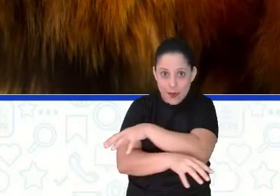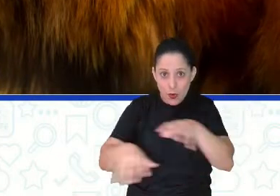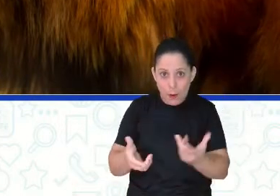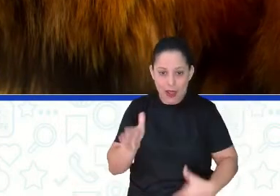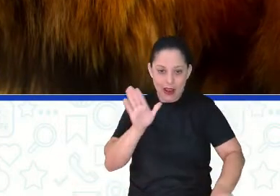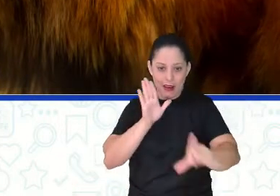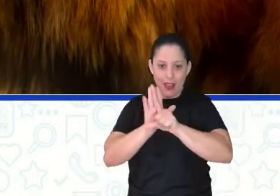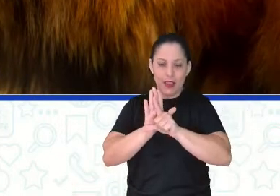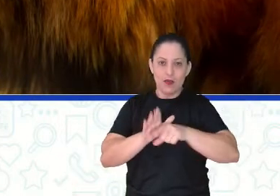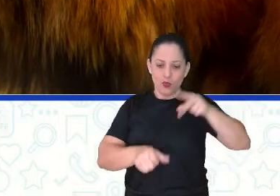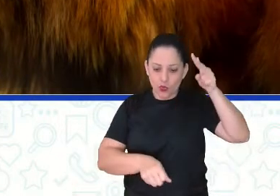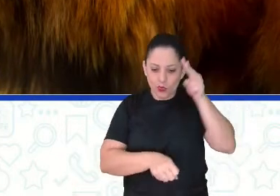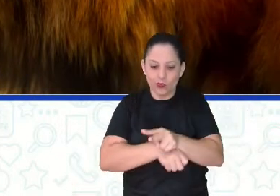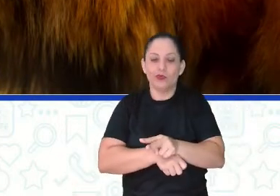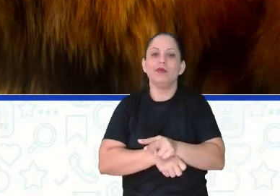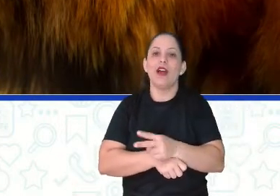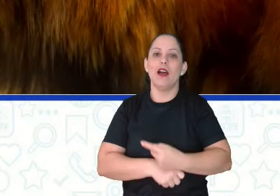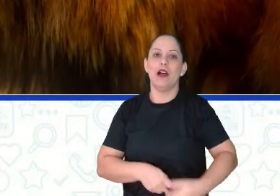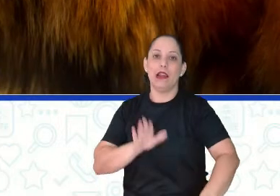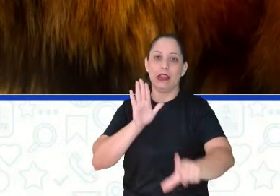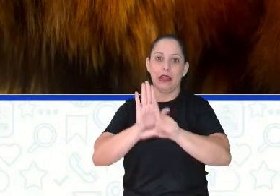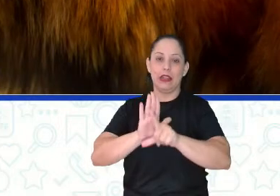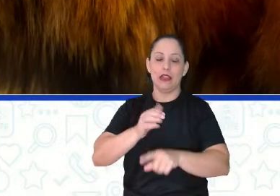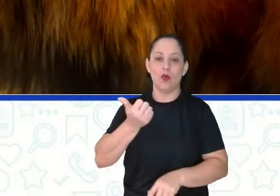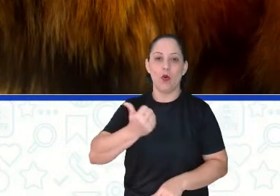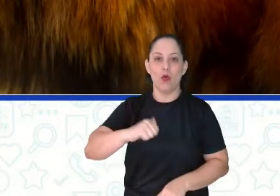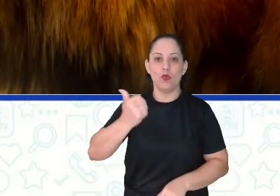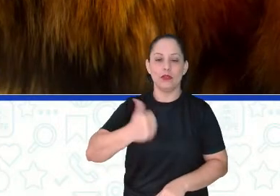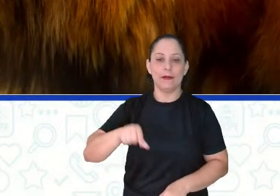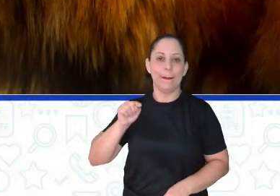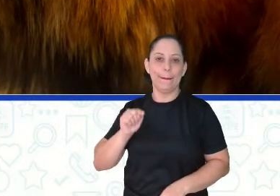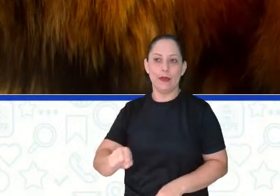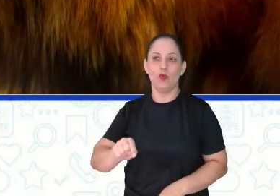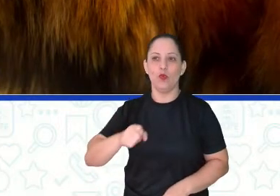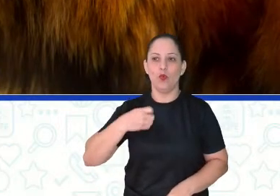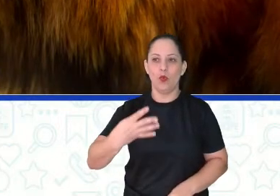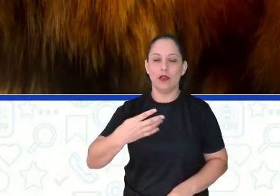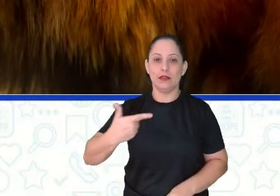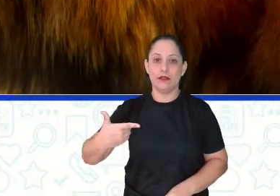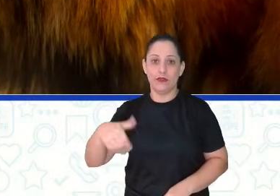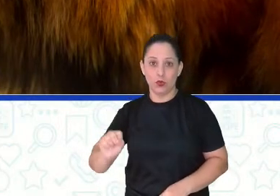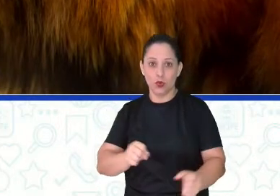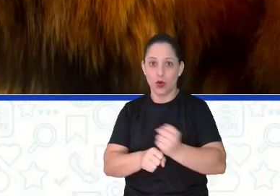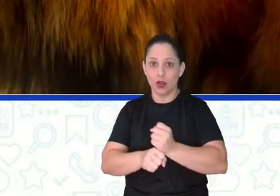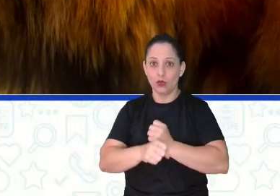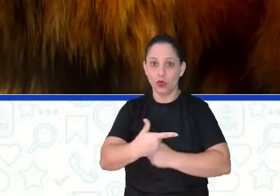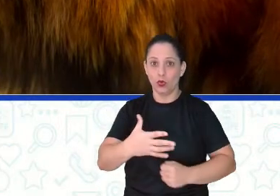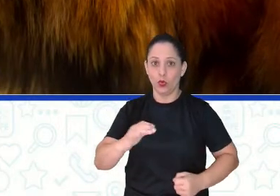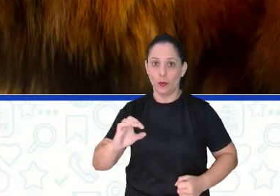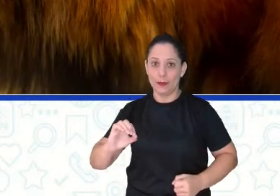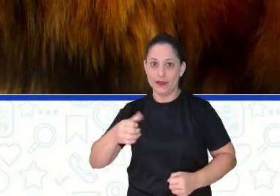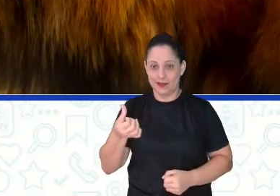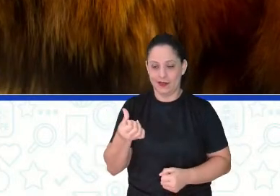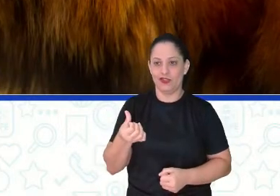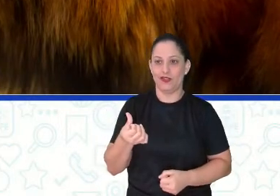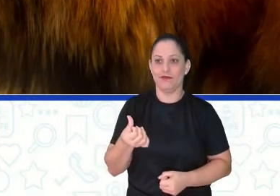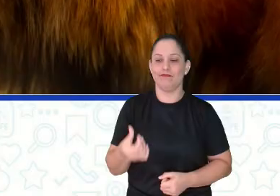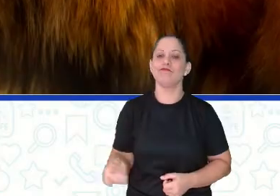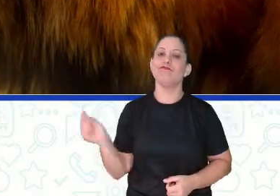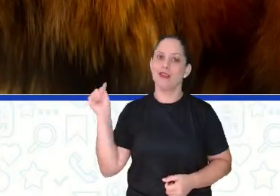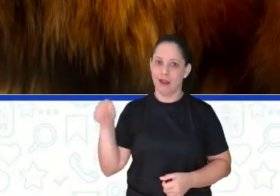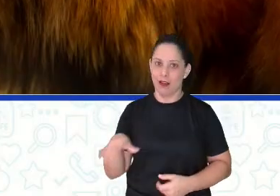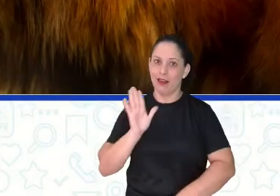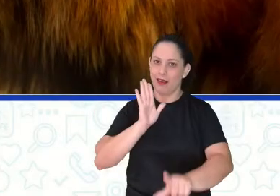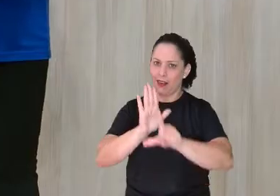lei. E a lei de número 11.428 de 2006. Além de ter isso, ainda tem